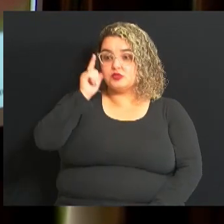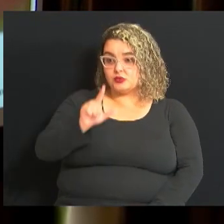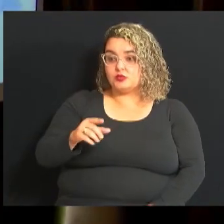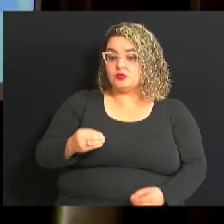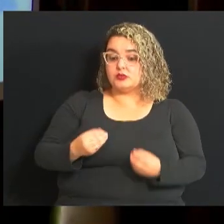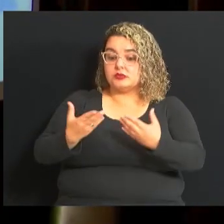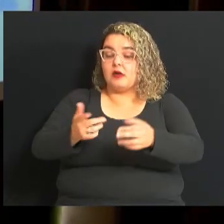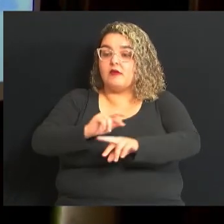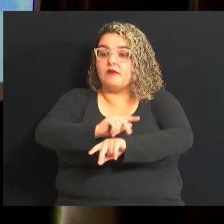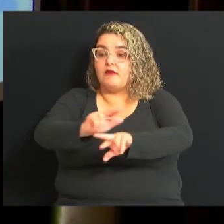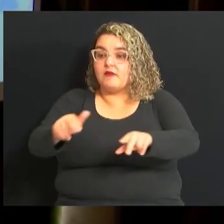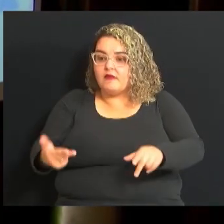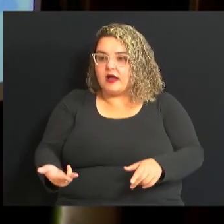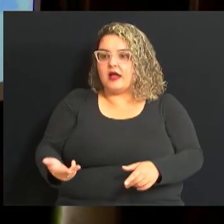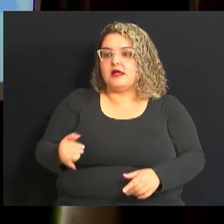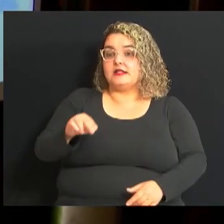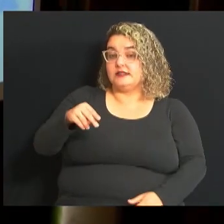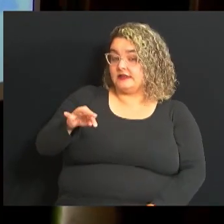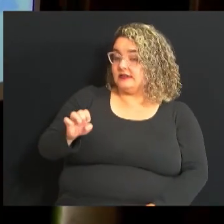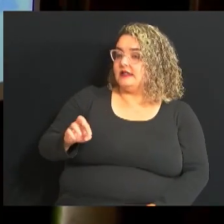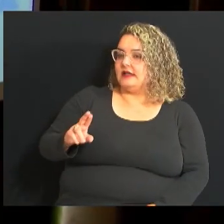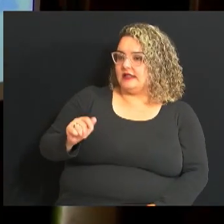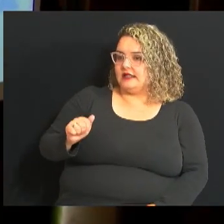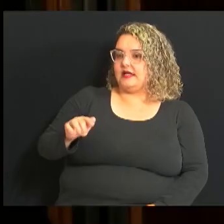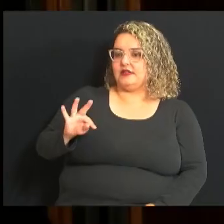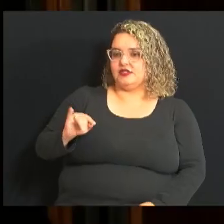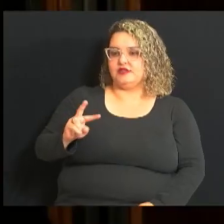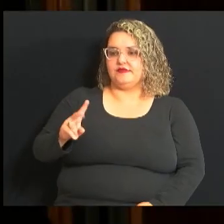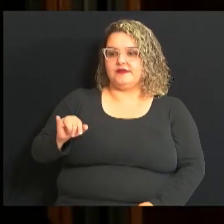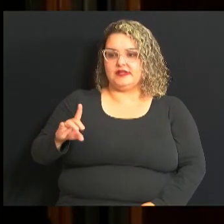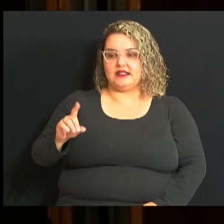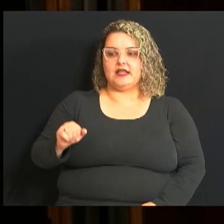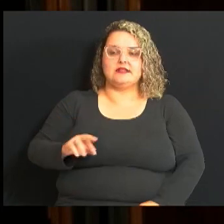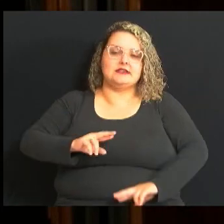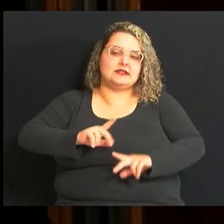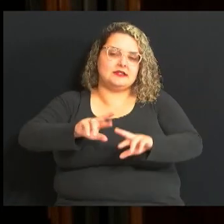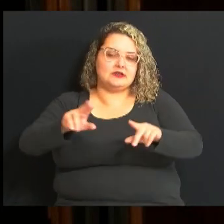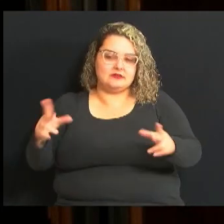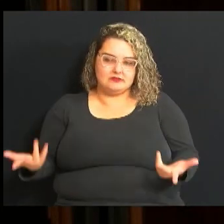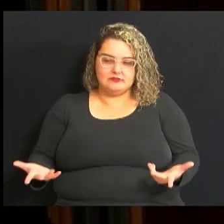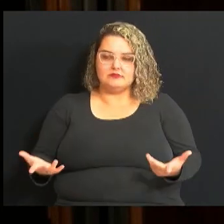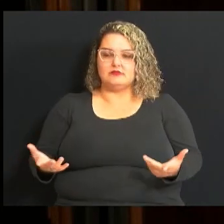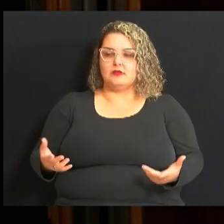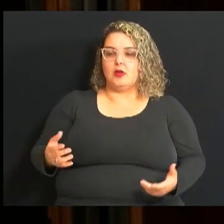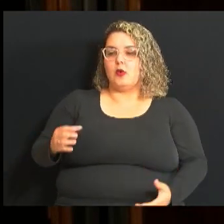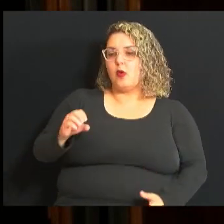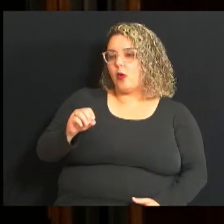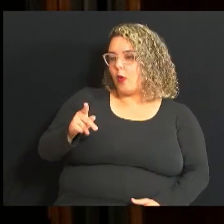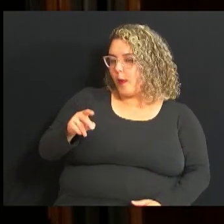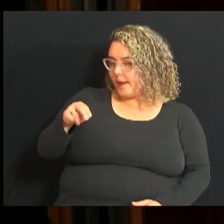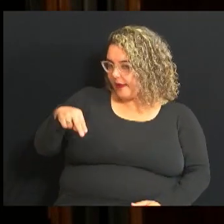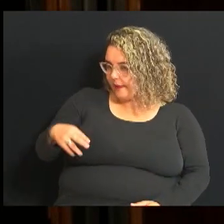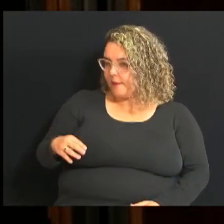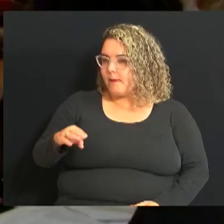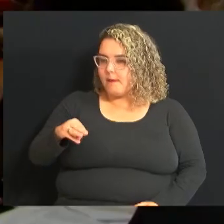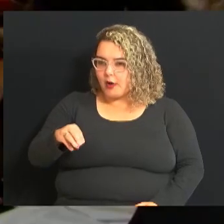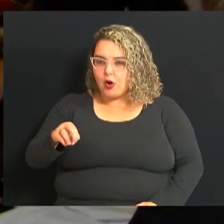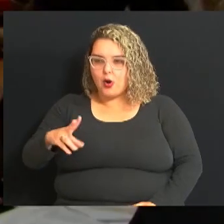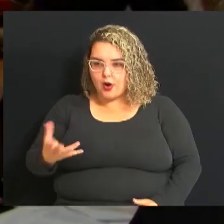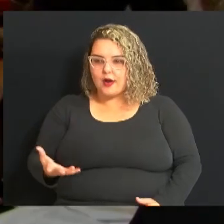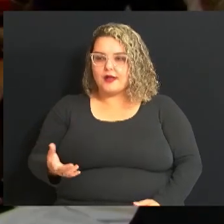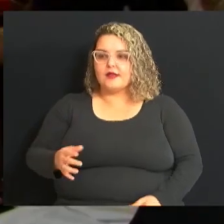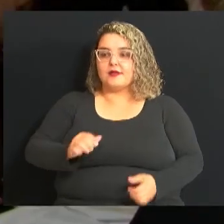muitas interatividades também para o Galeria, ele tem essas peculiaridades por ele ser um open mall, então a gente tem sempre que arranjar os nossos